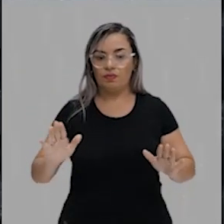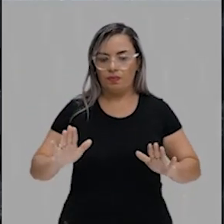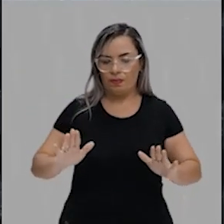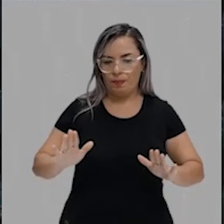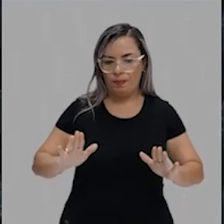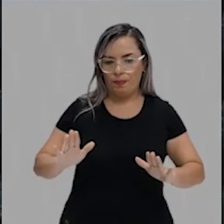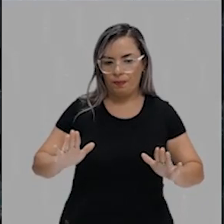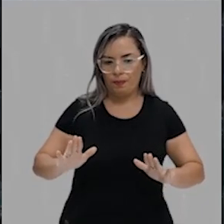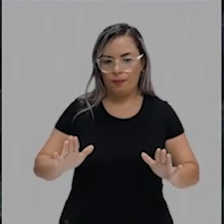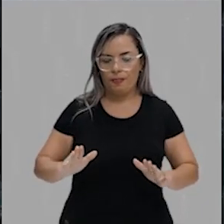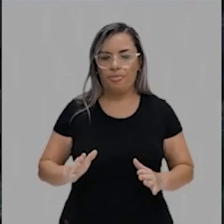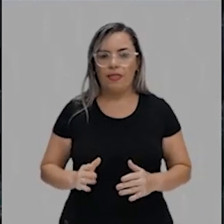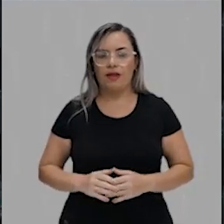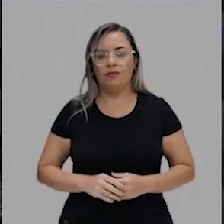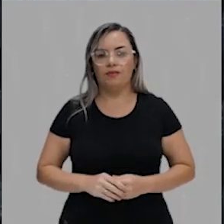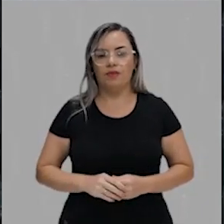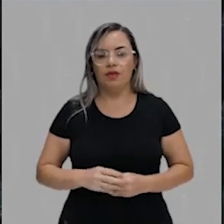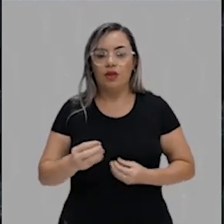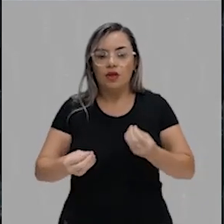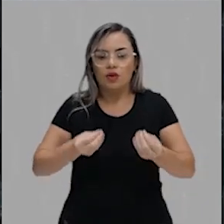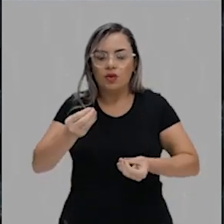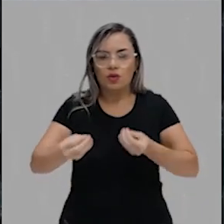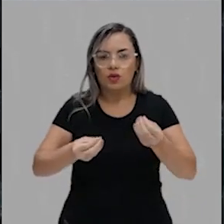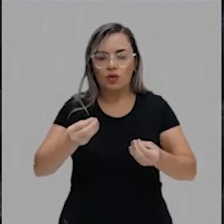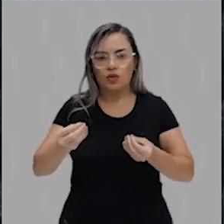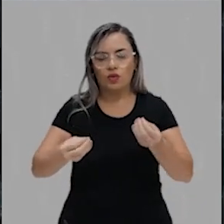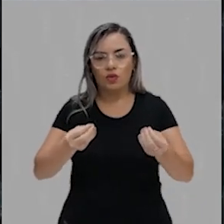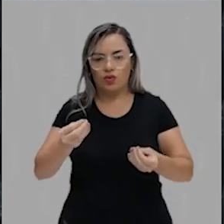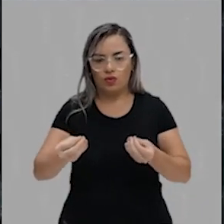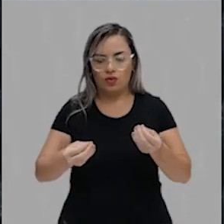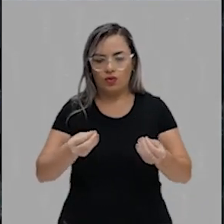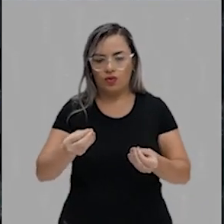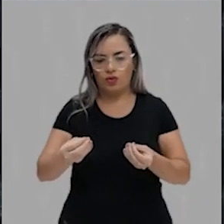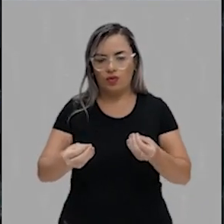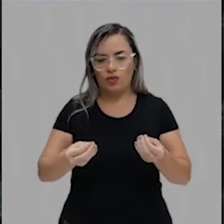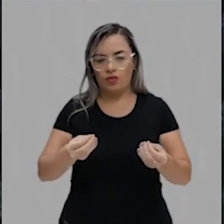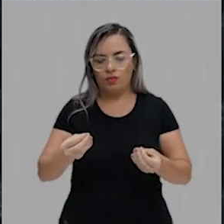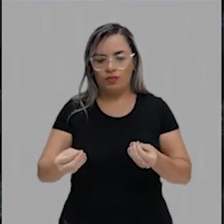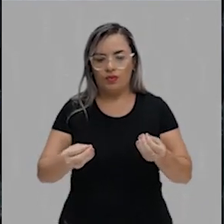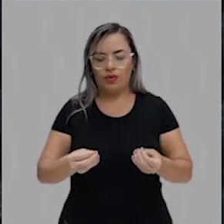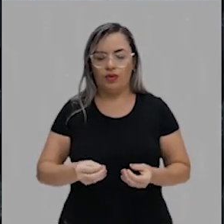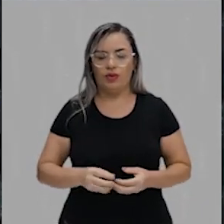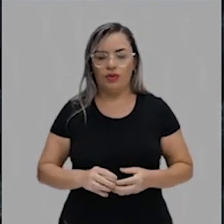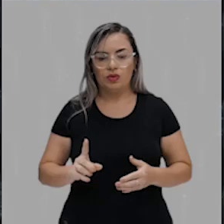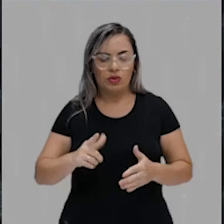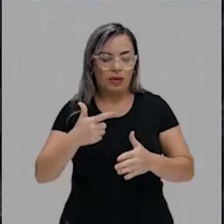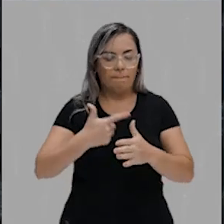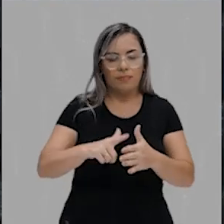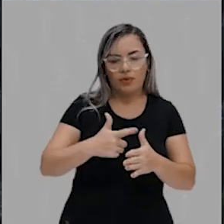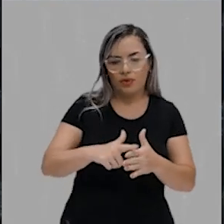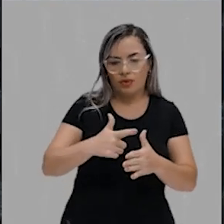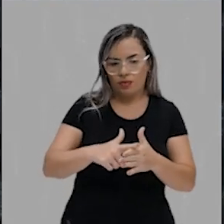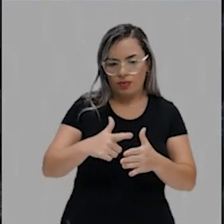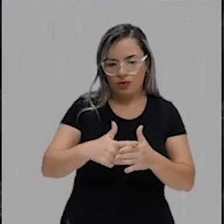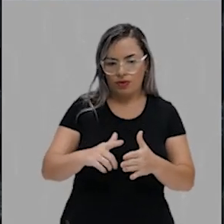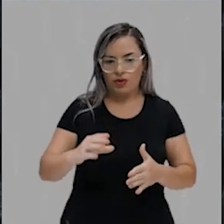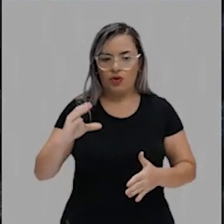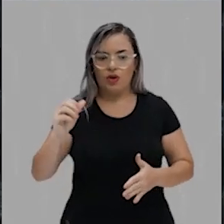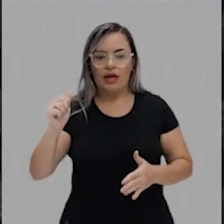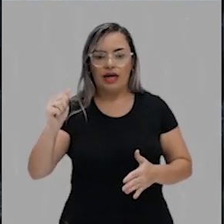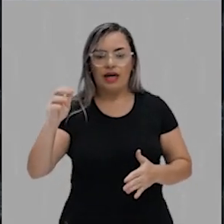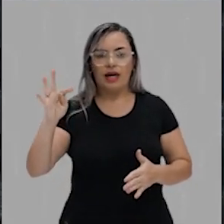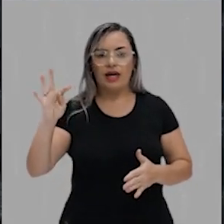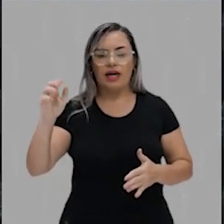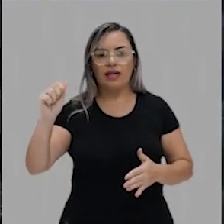gente chama de catalisador no escapamento dos veículos, que é um tipo de filtro que elimina,